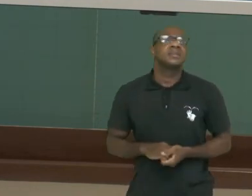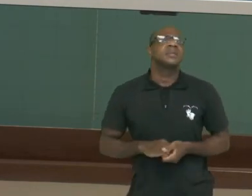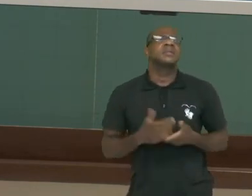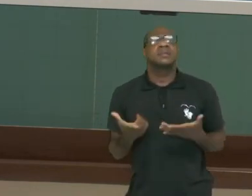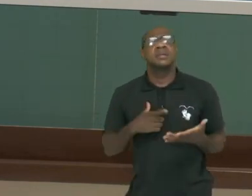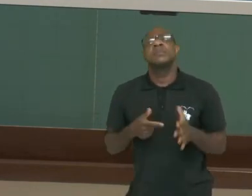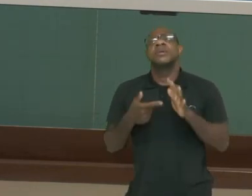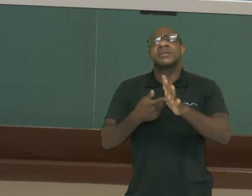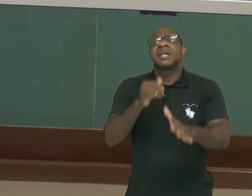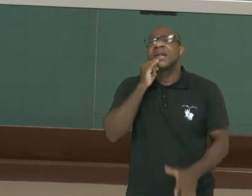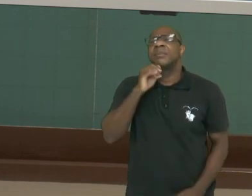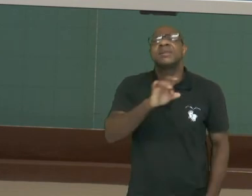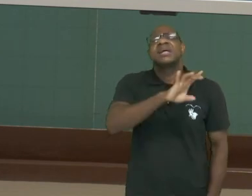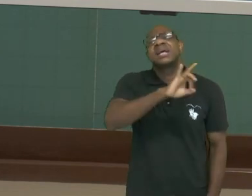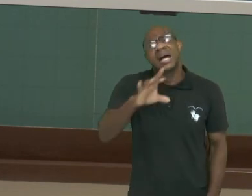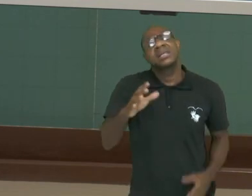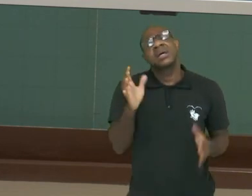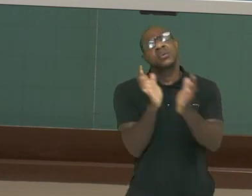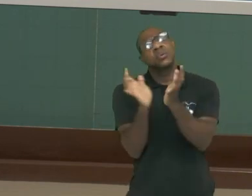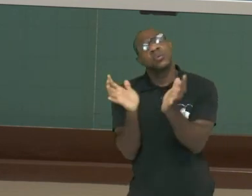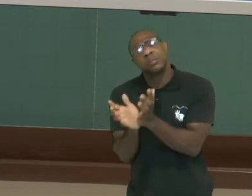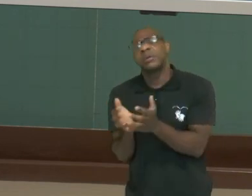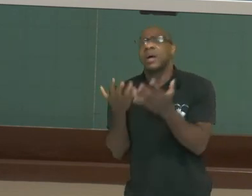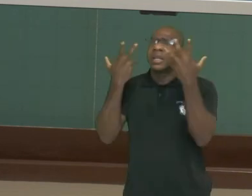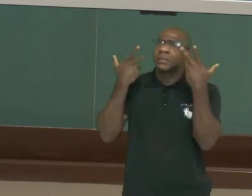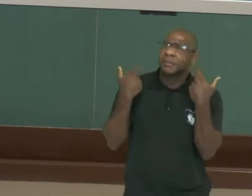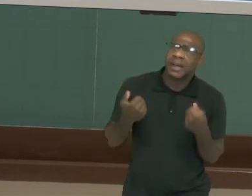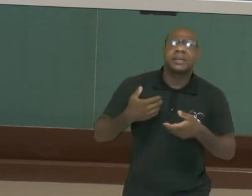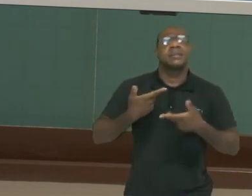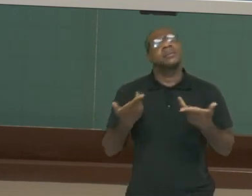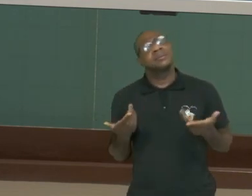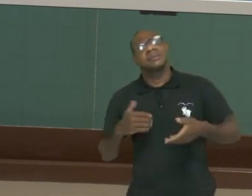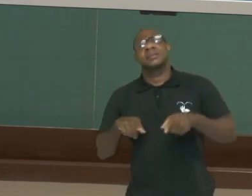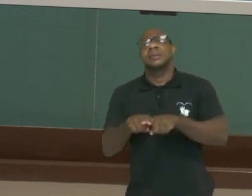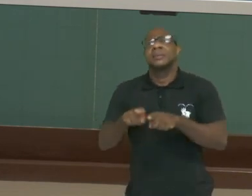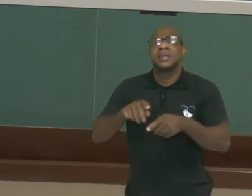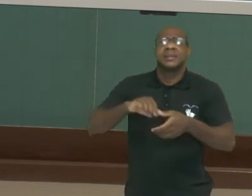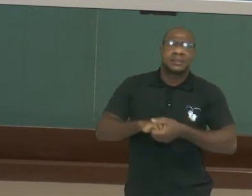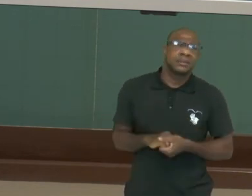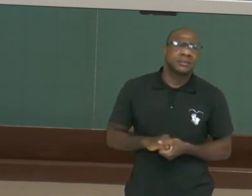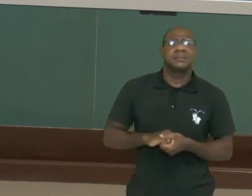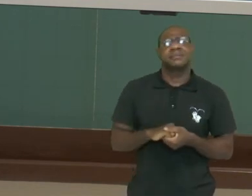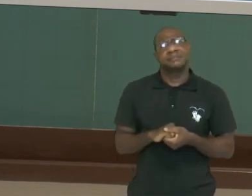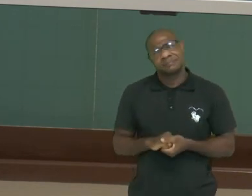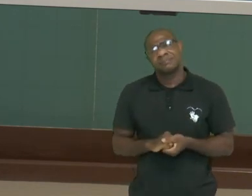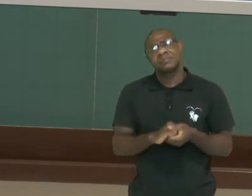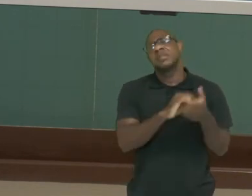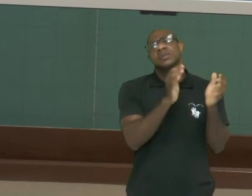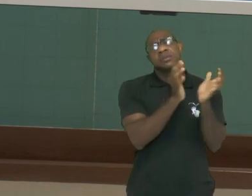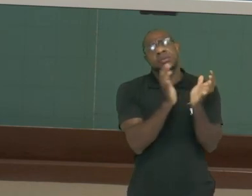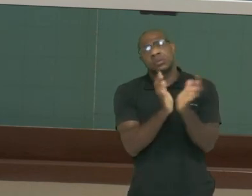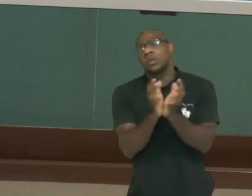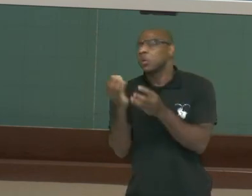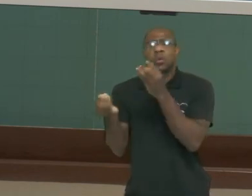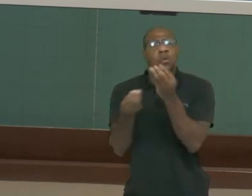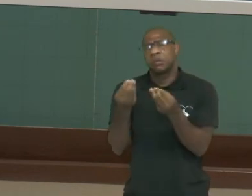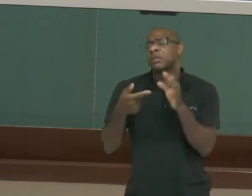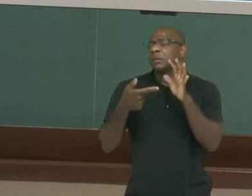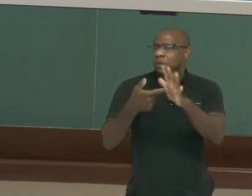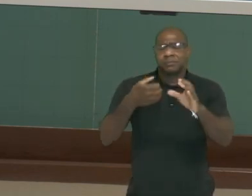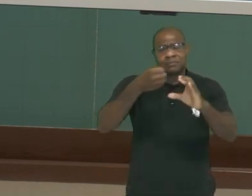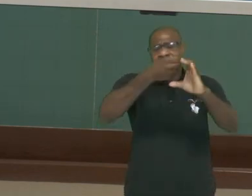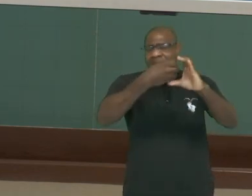cada grupo, né, de animais, né, que apresentam aqui a quilha no externo ou não, né? E depois